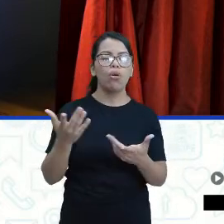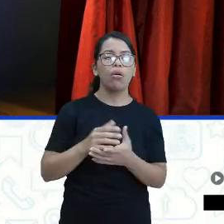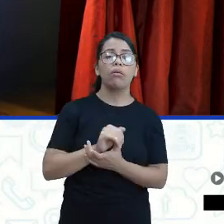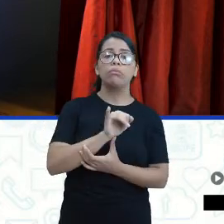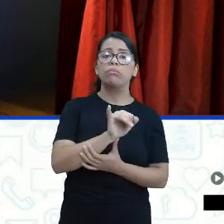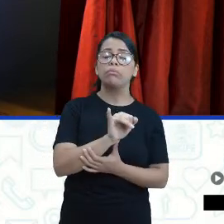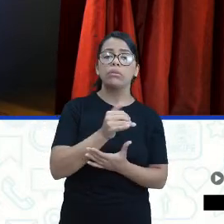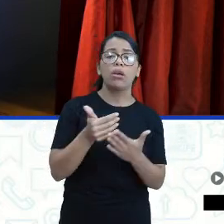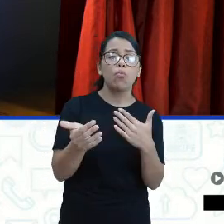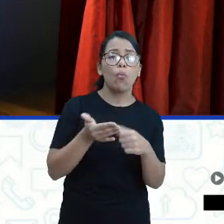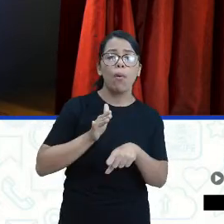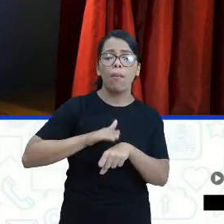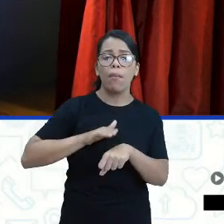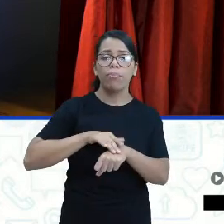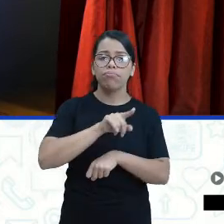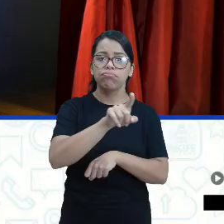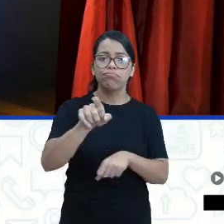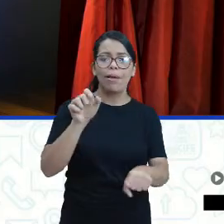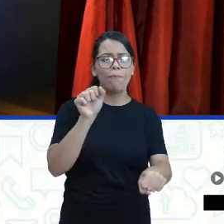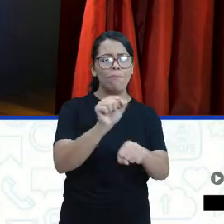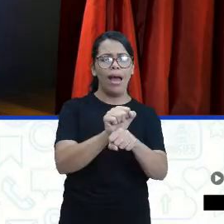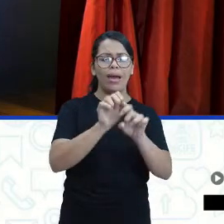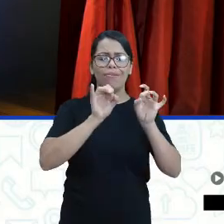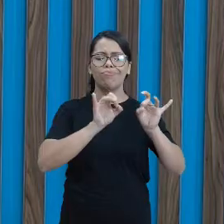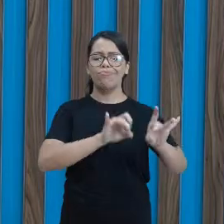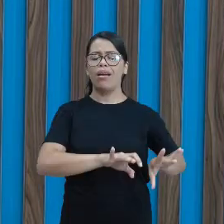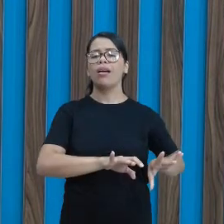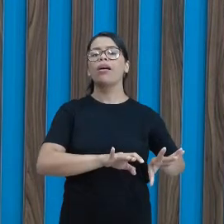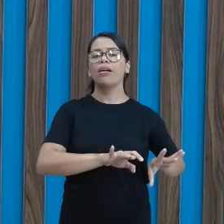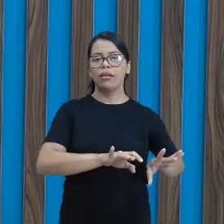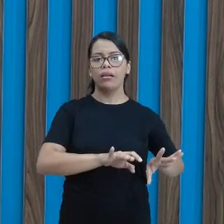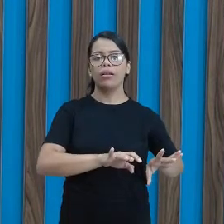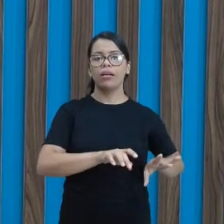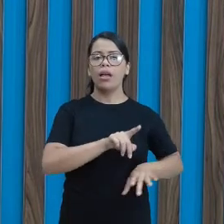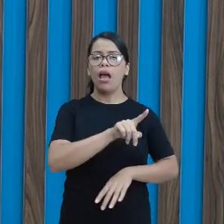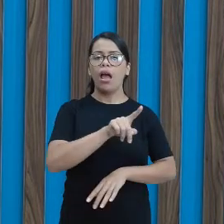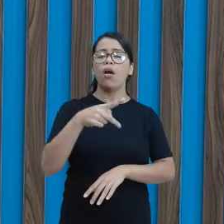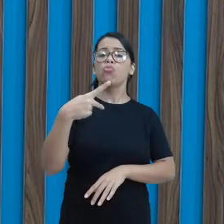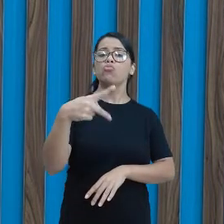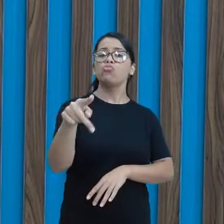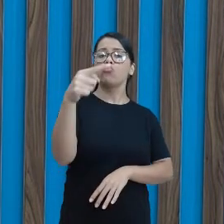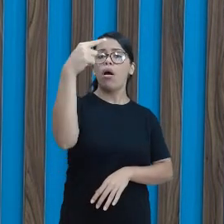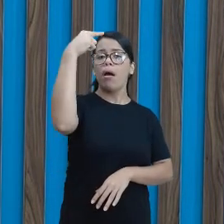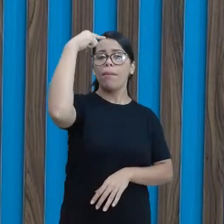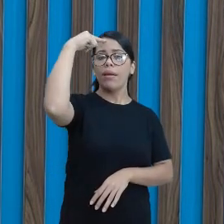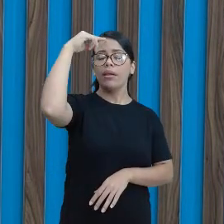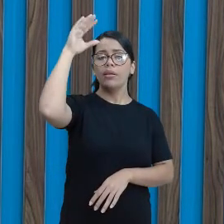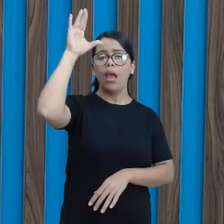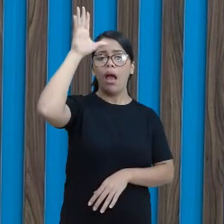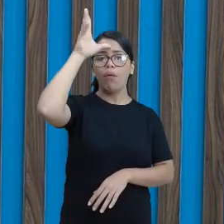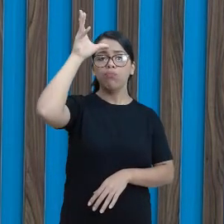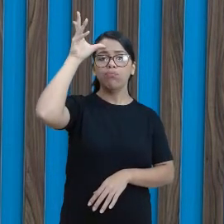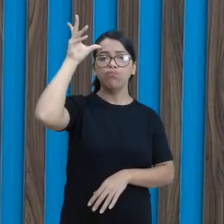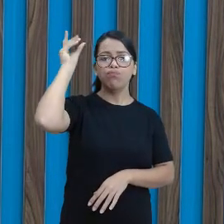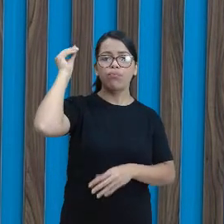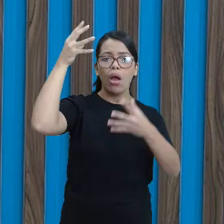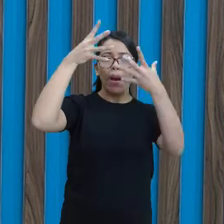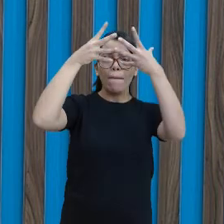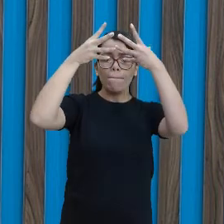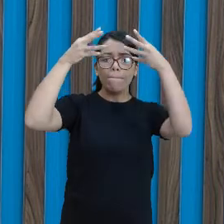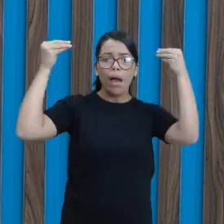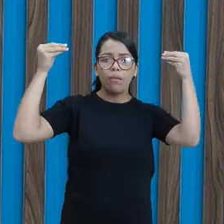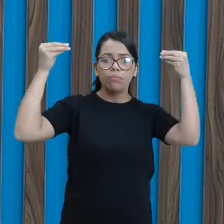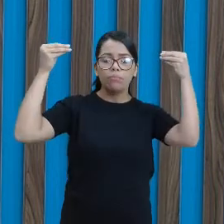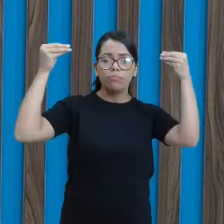em um determinado momento você para de estudar, a sua mente vai, se esquecendo daquilo que você